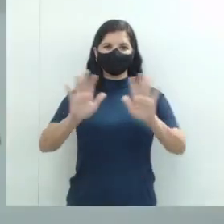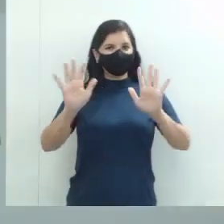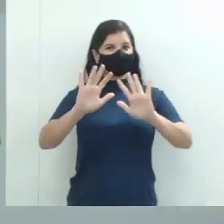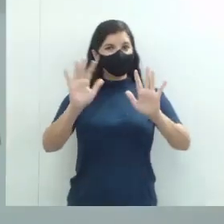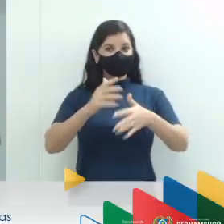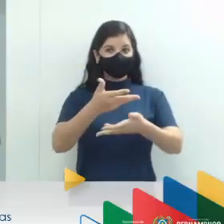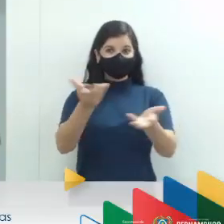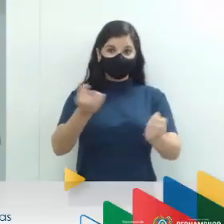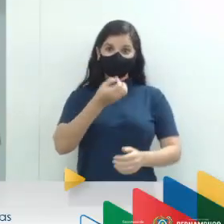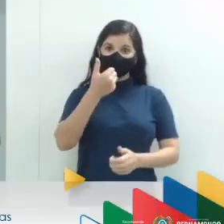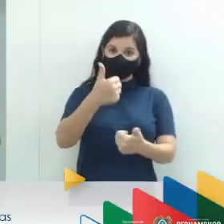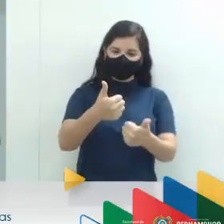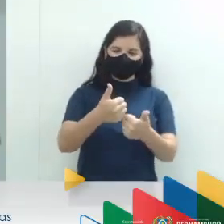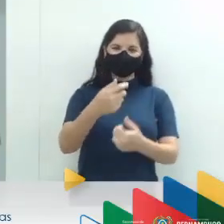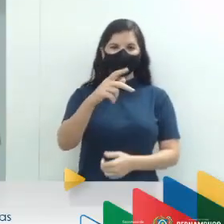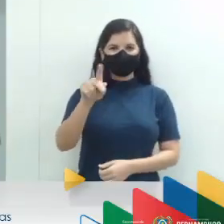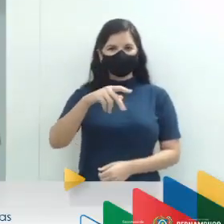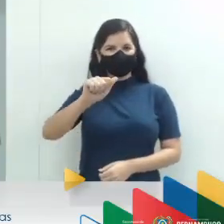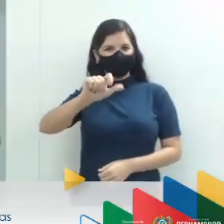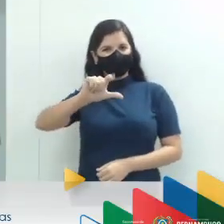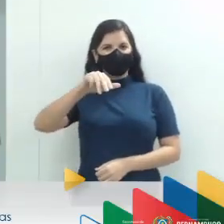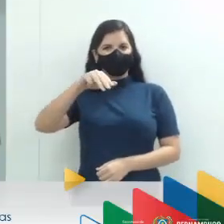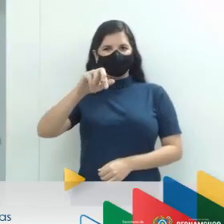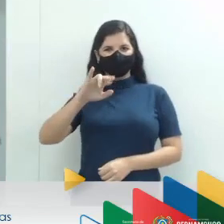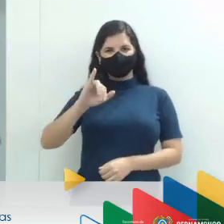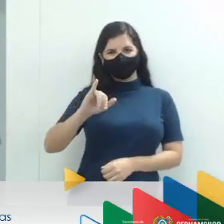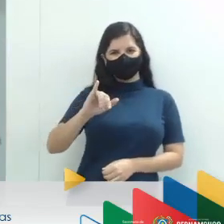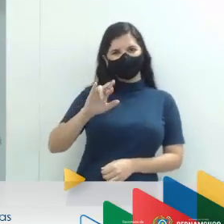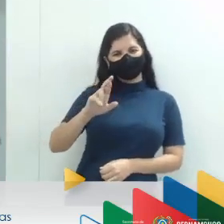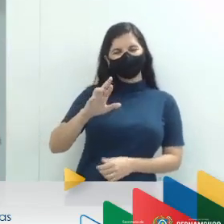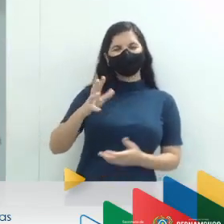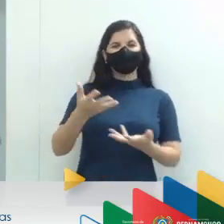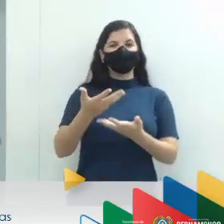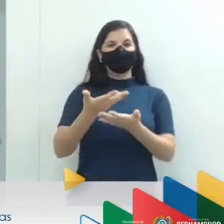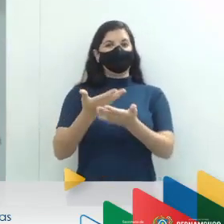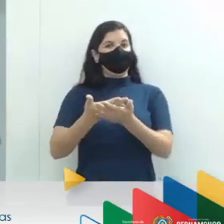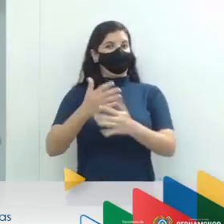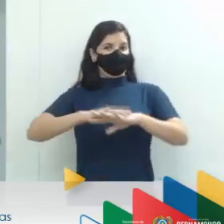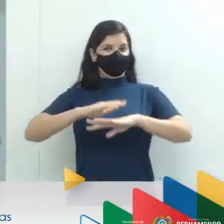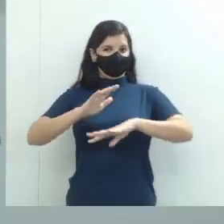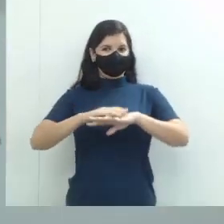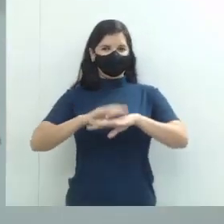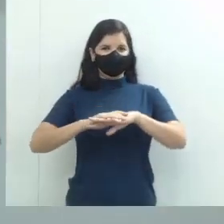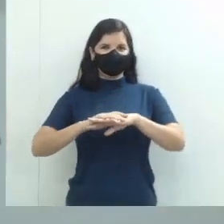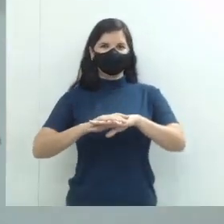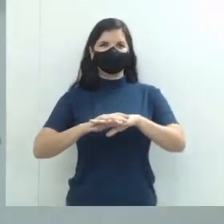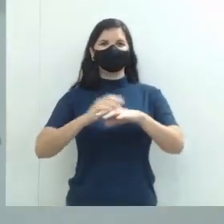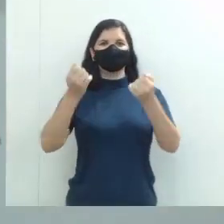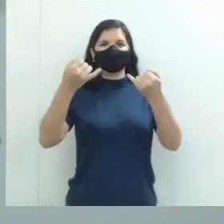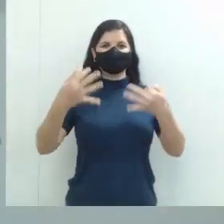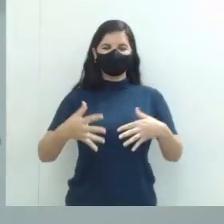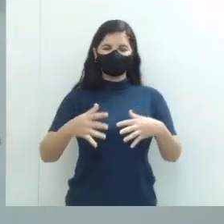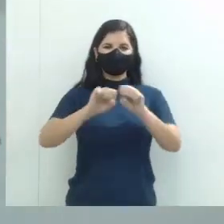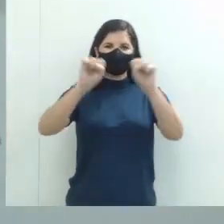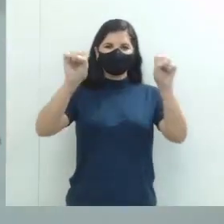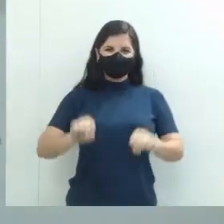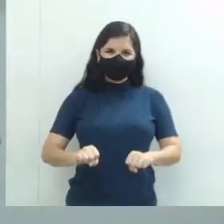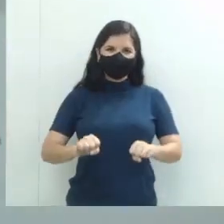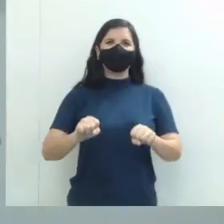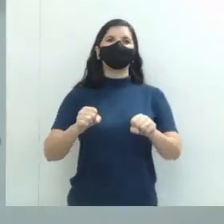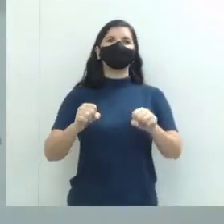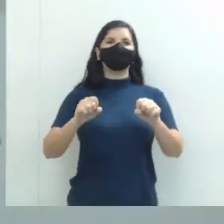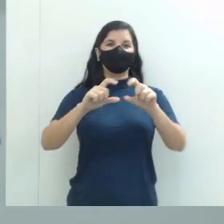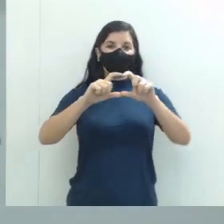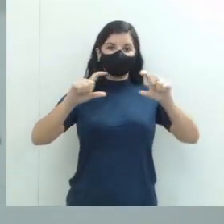Olá pessoal, tudo bom? Eu sou o professor Almir Serpa e hoje nós vamos para a aula de matemática falando sobre sistema de